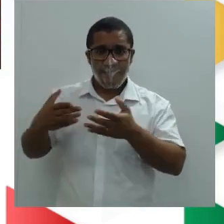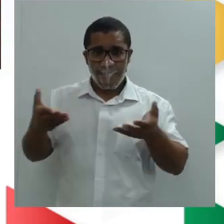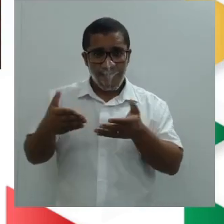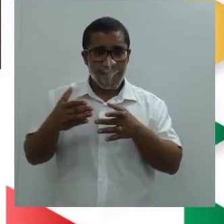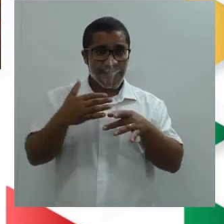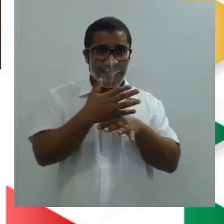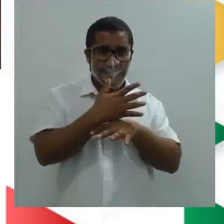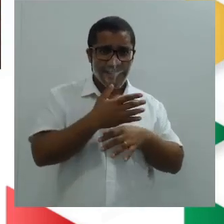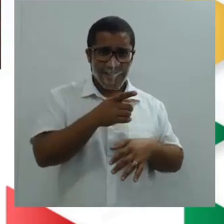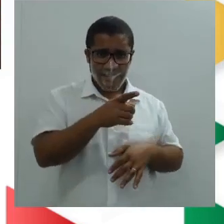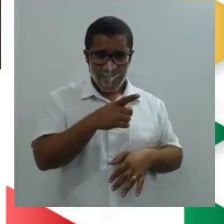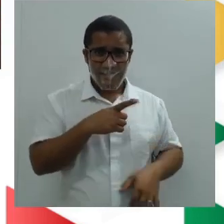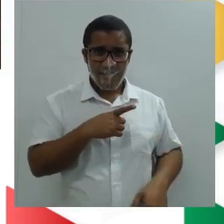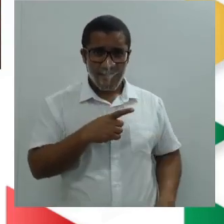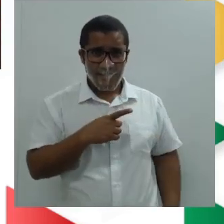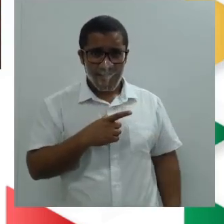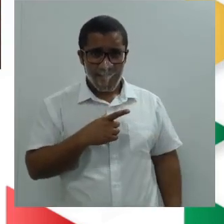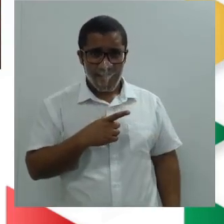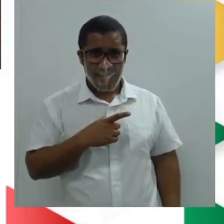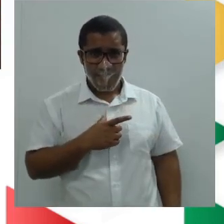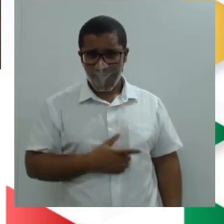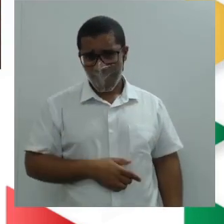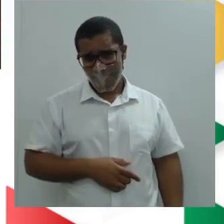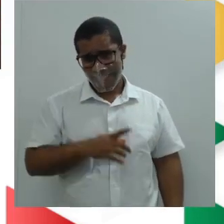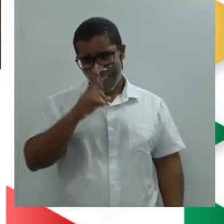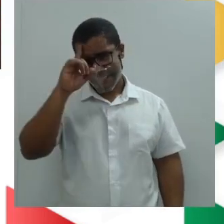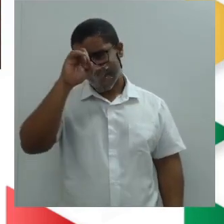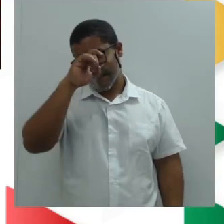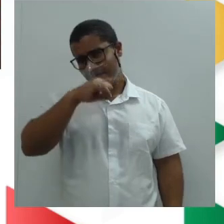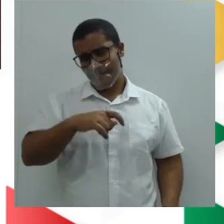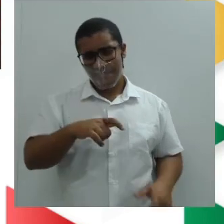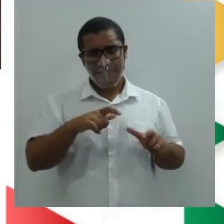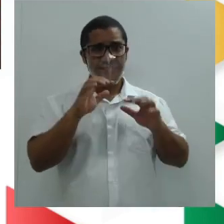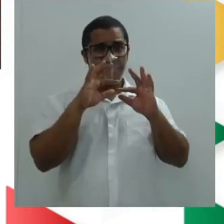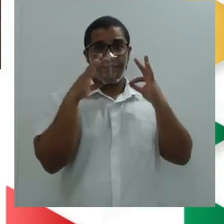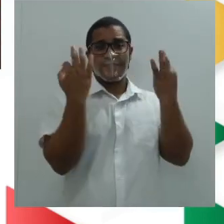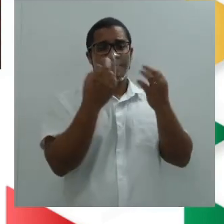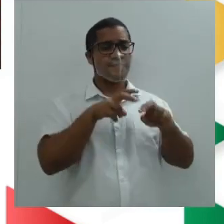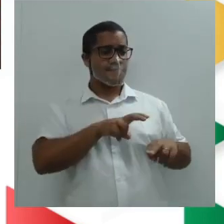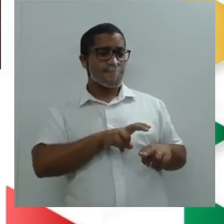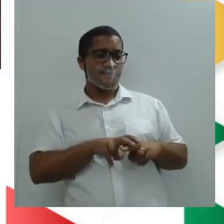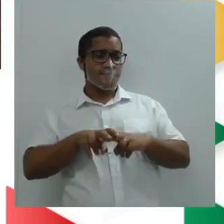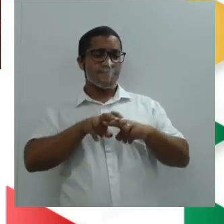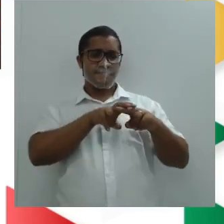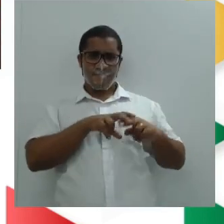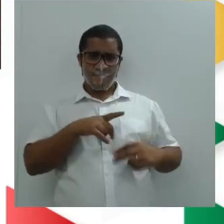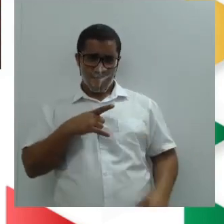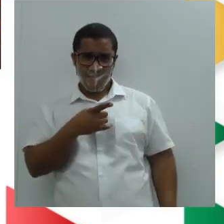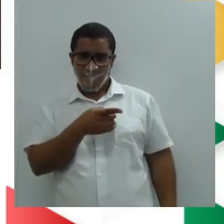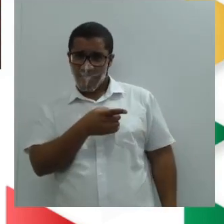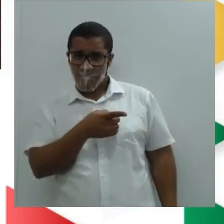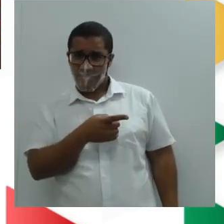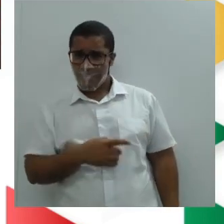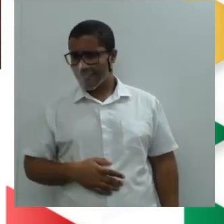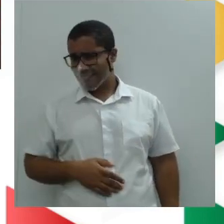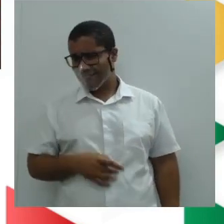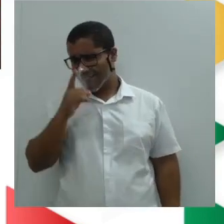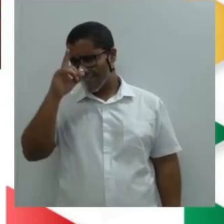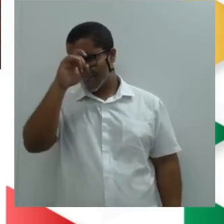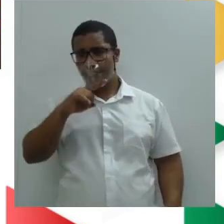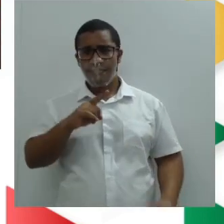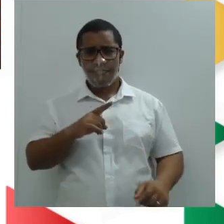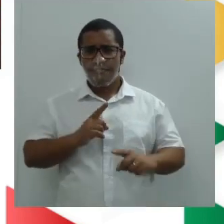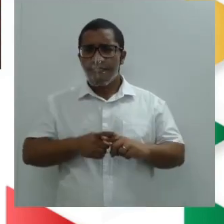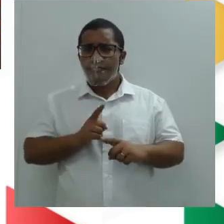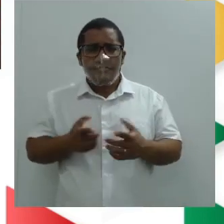grandes cidades é muito difícil a gente encontrar famílias citadas em suas calçadas, né? E por que